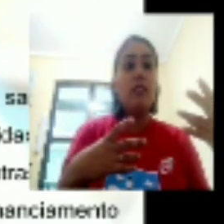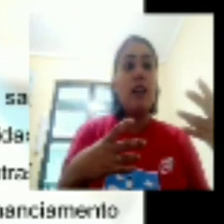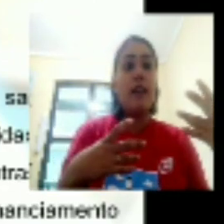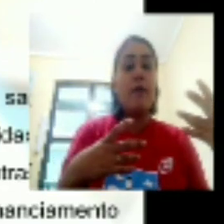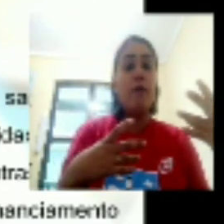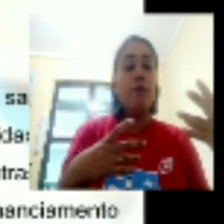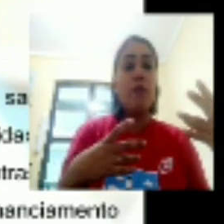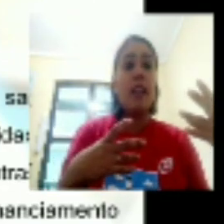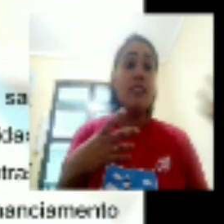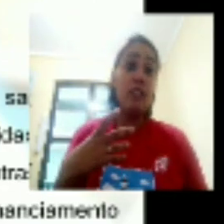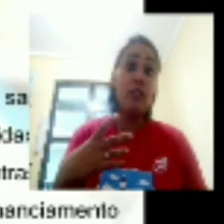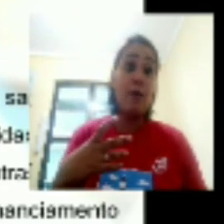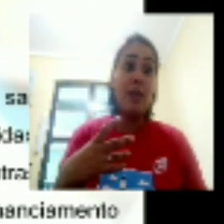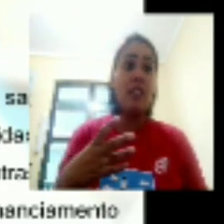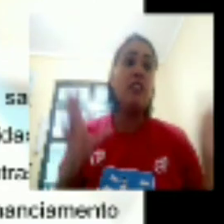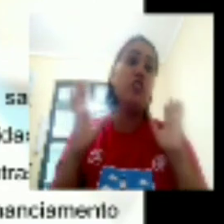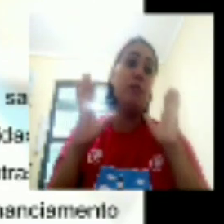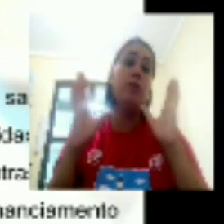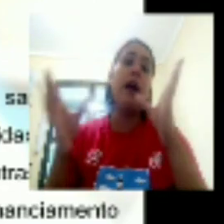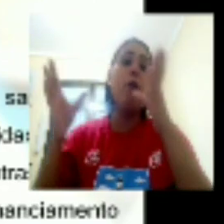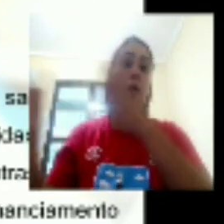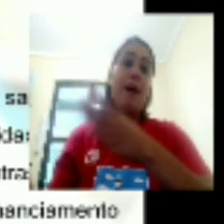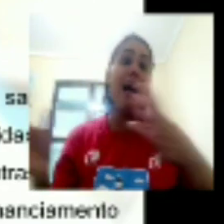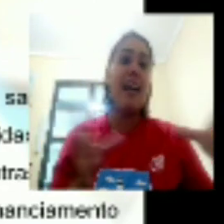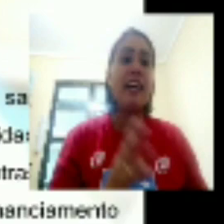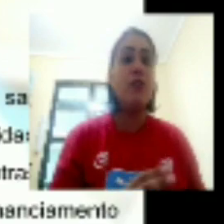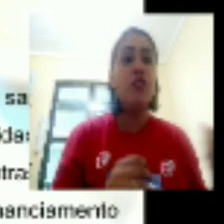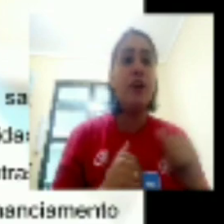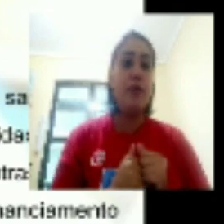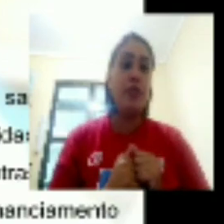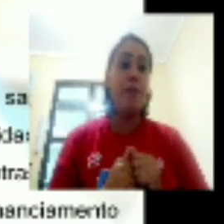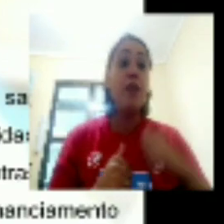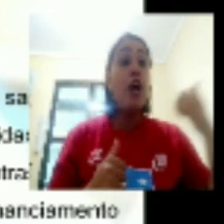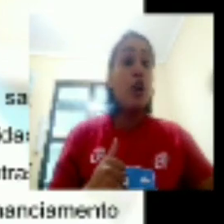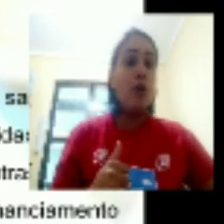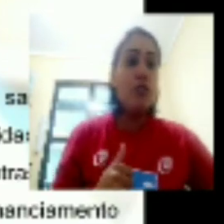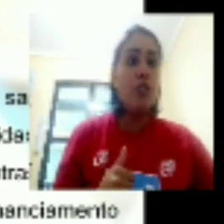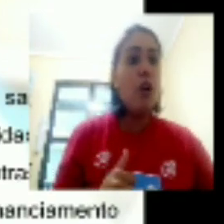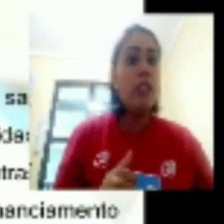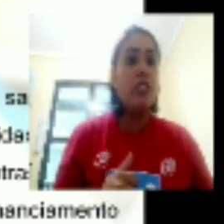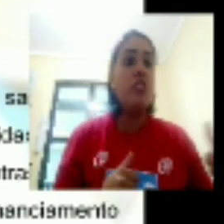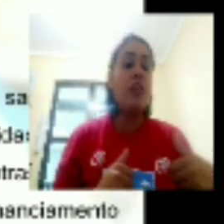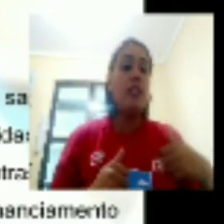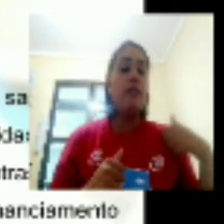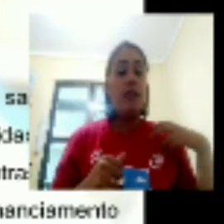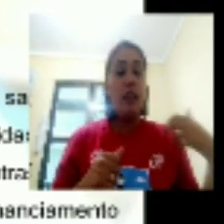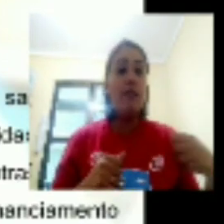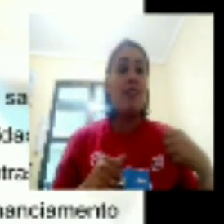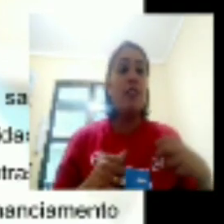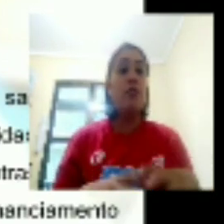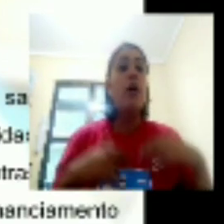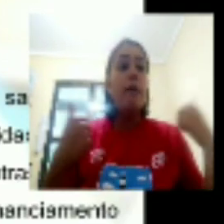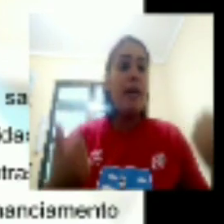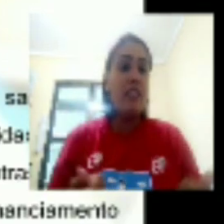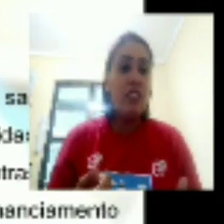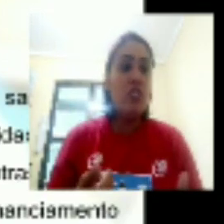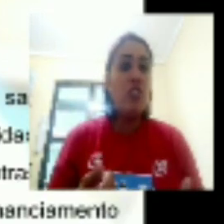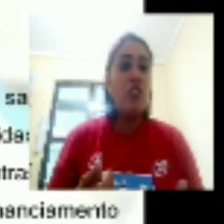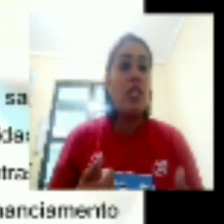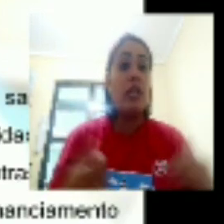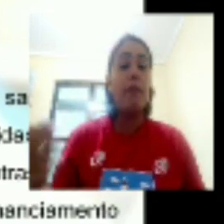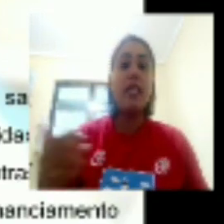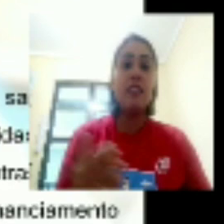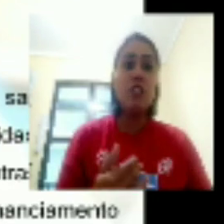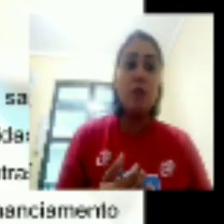eles adotaram medidas de botar uma barraca longe da outra, controle de gente entrando, medidas